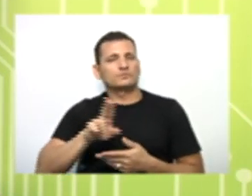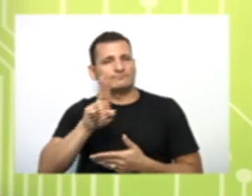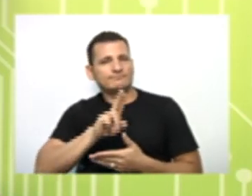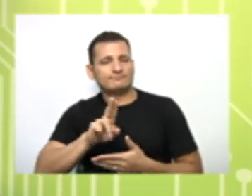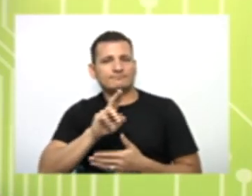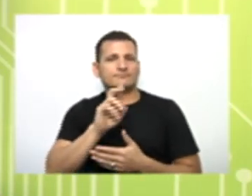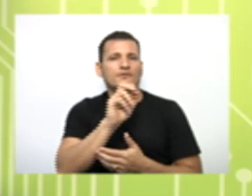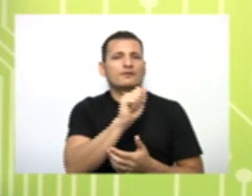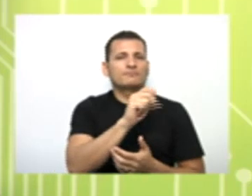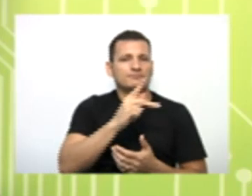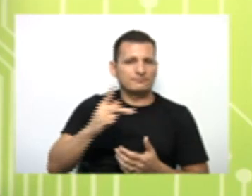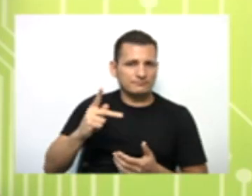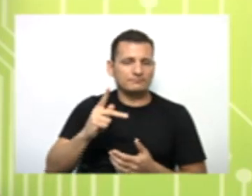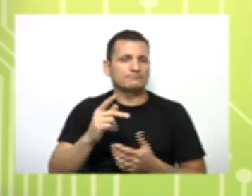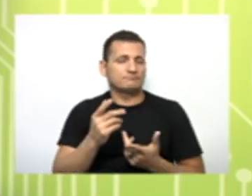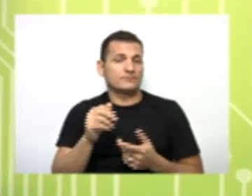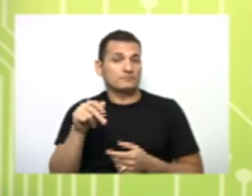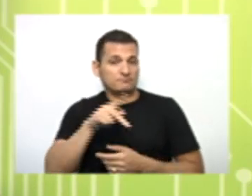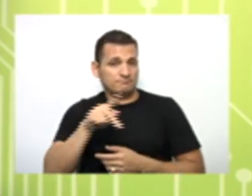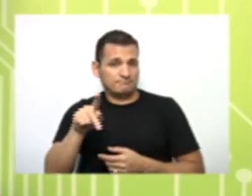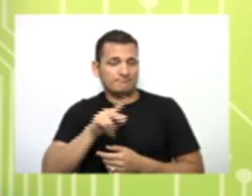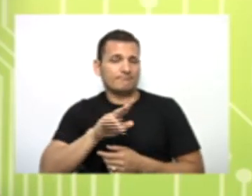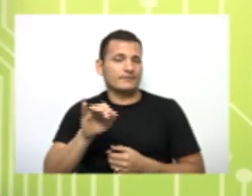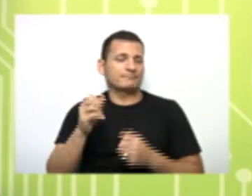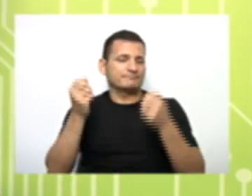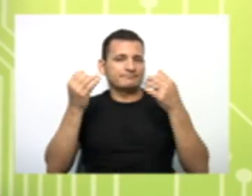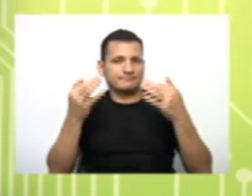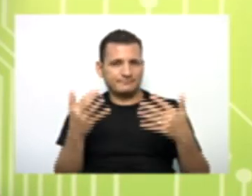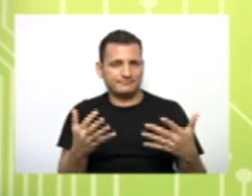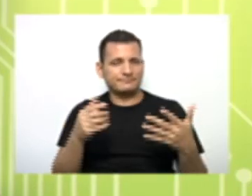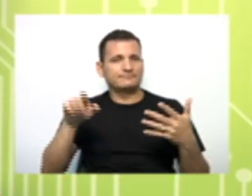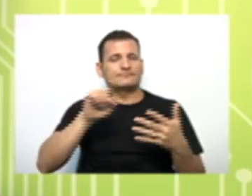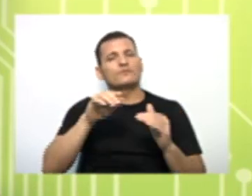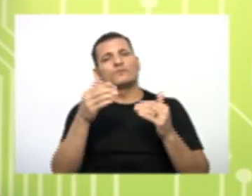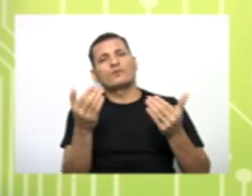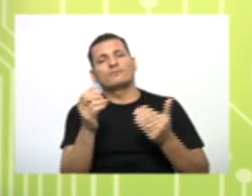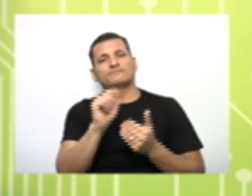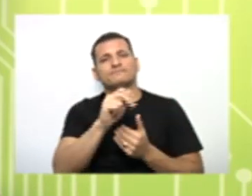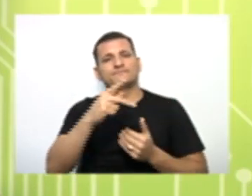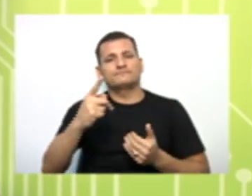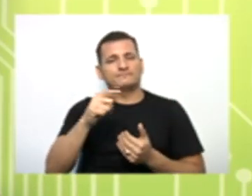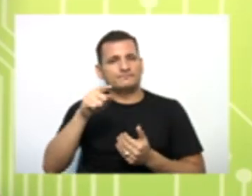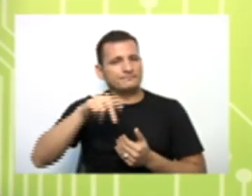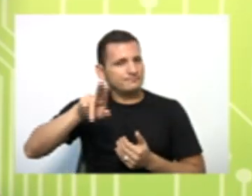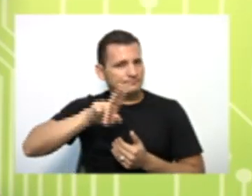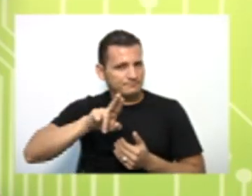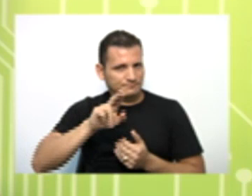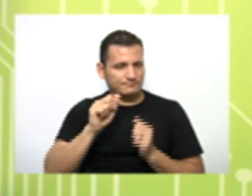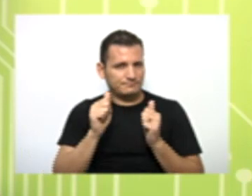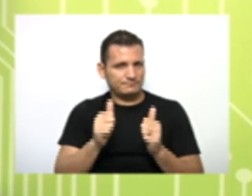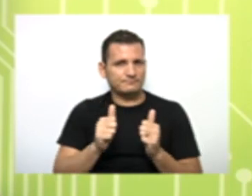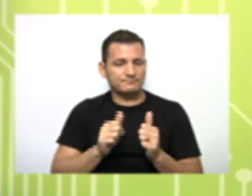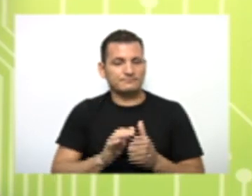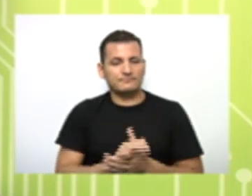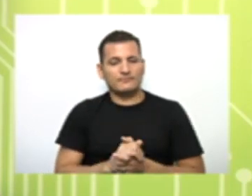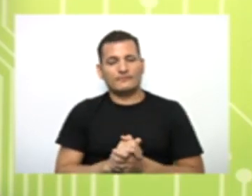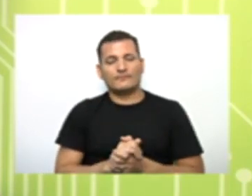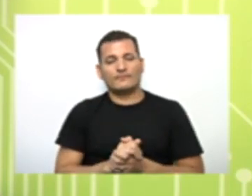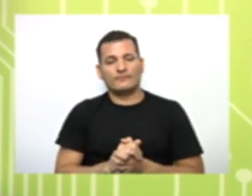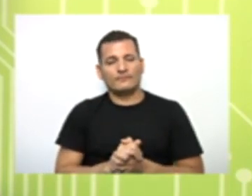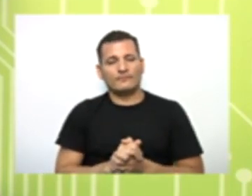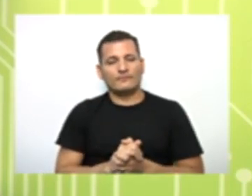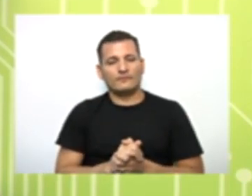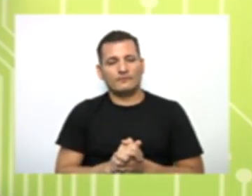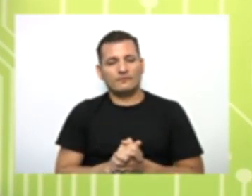outros aplicativos, os próprios professores vão direcioná-los para esses aplicativos mais evoluídos, tá bem? Eu vou voltar